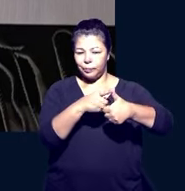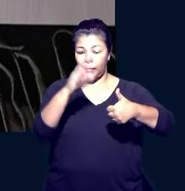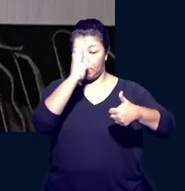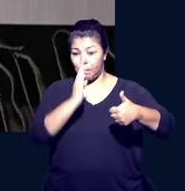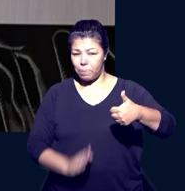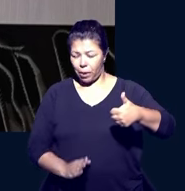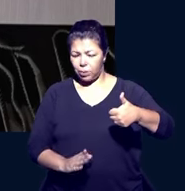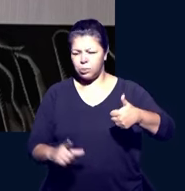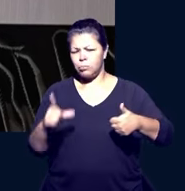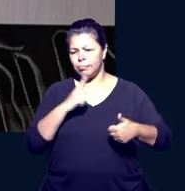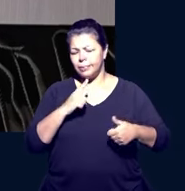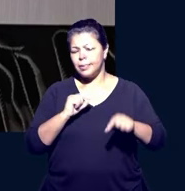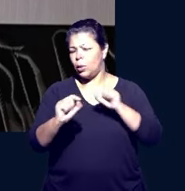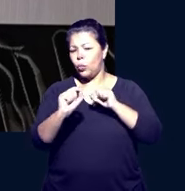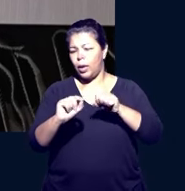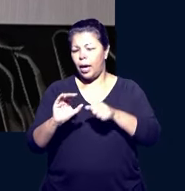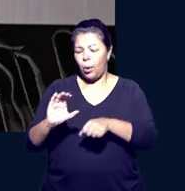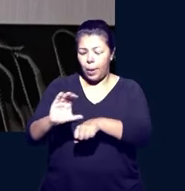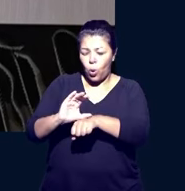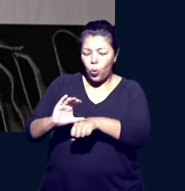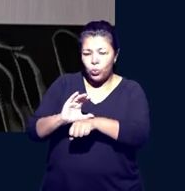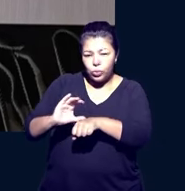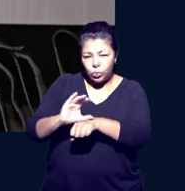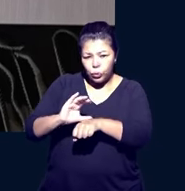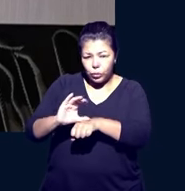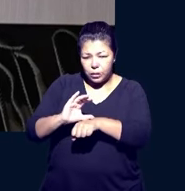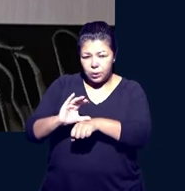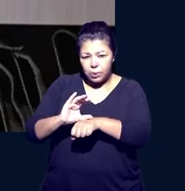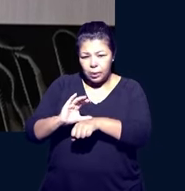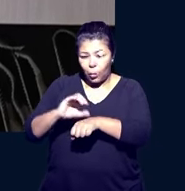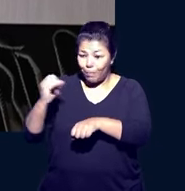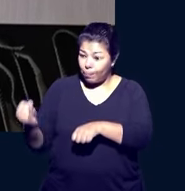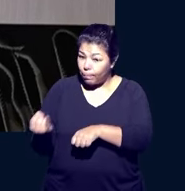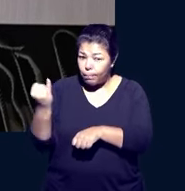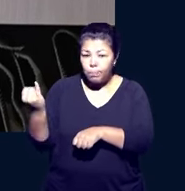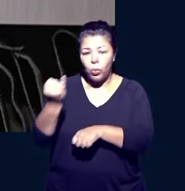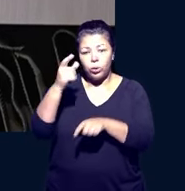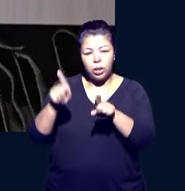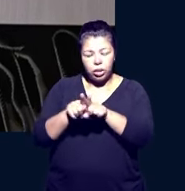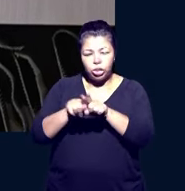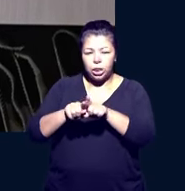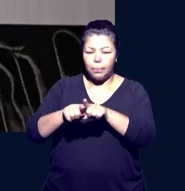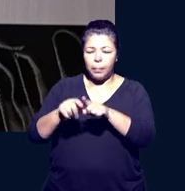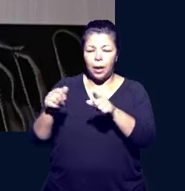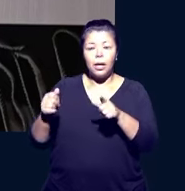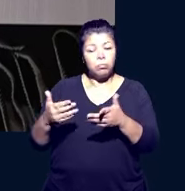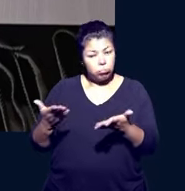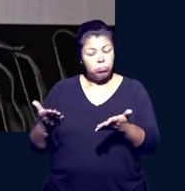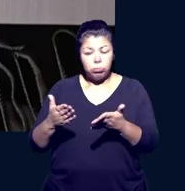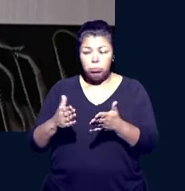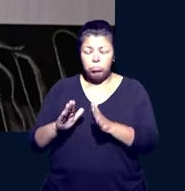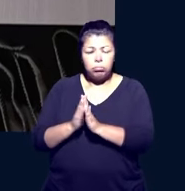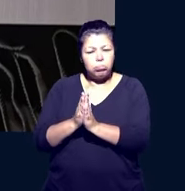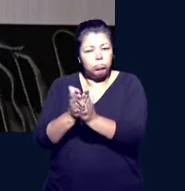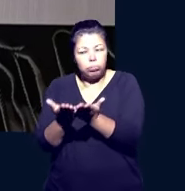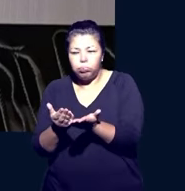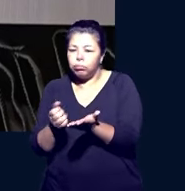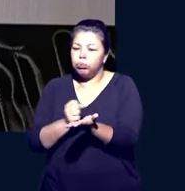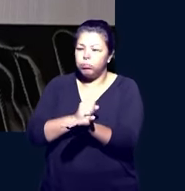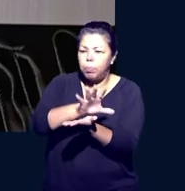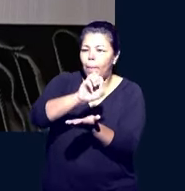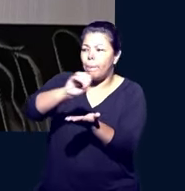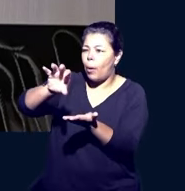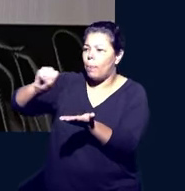Brasil tem uma constituição extremamente abrangente todas as constituições democráticas do mundo organizam o